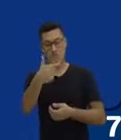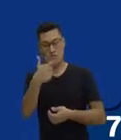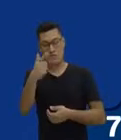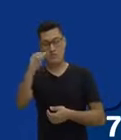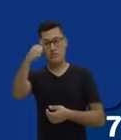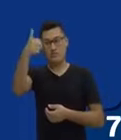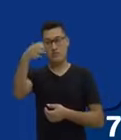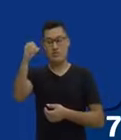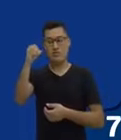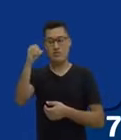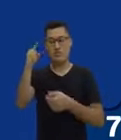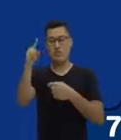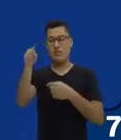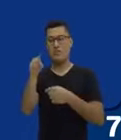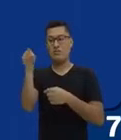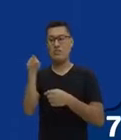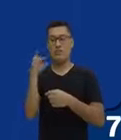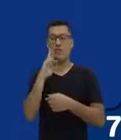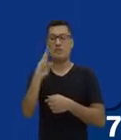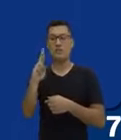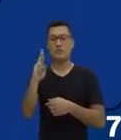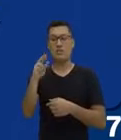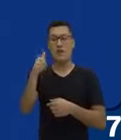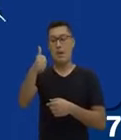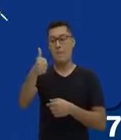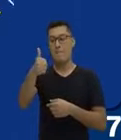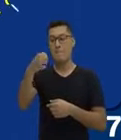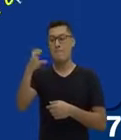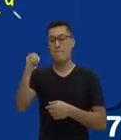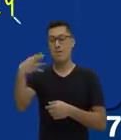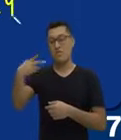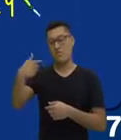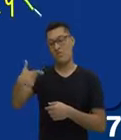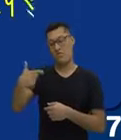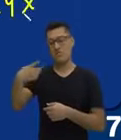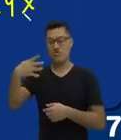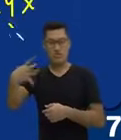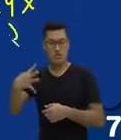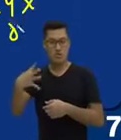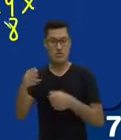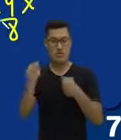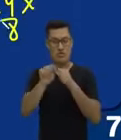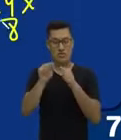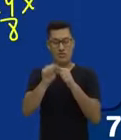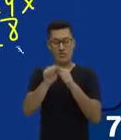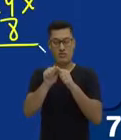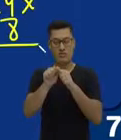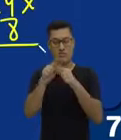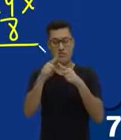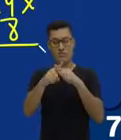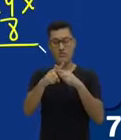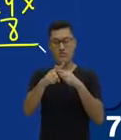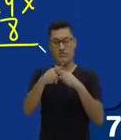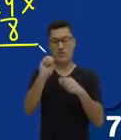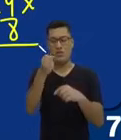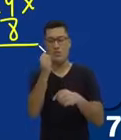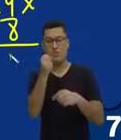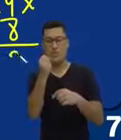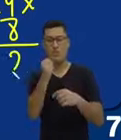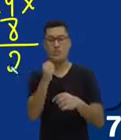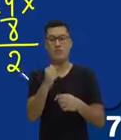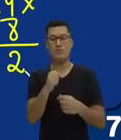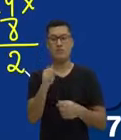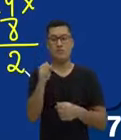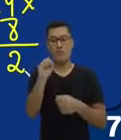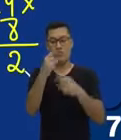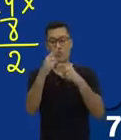1024. Então, o número de bactérias, basta pegar o 1024 e multiplicar por 8. Não é isso? 8 vezes